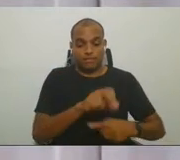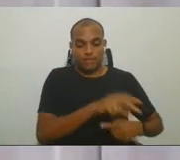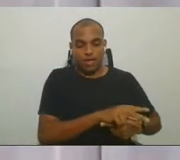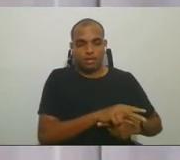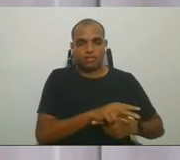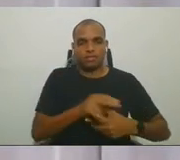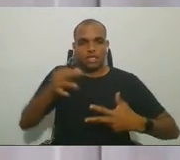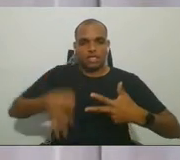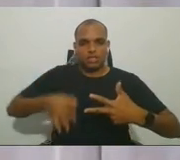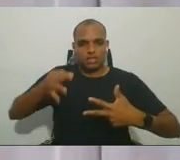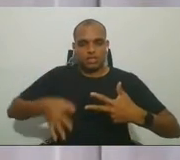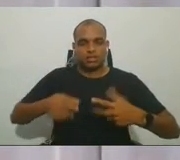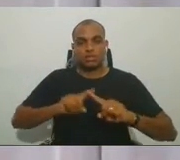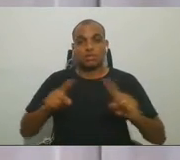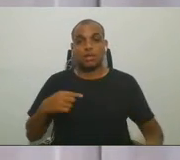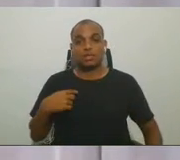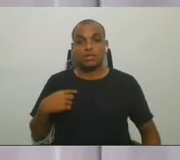estados,